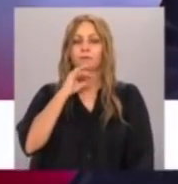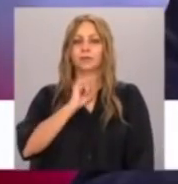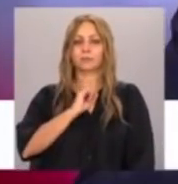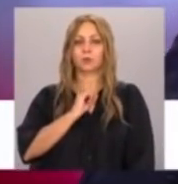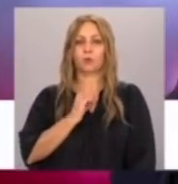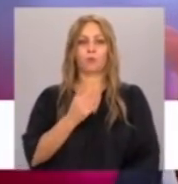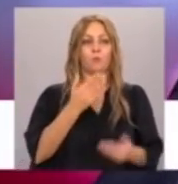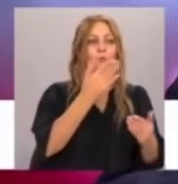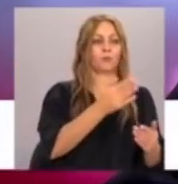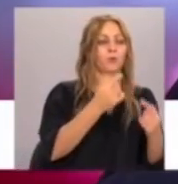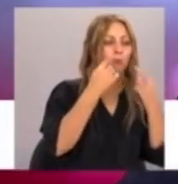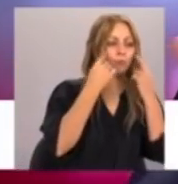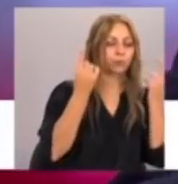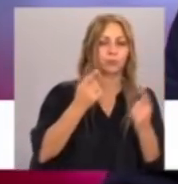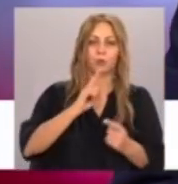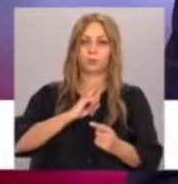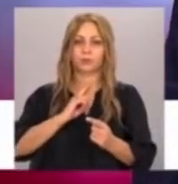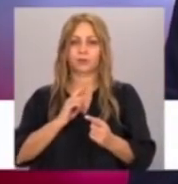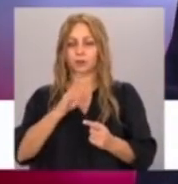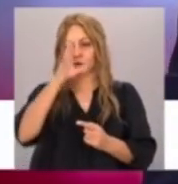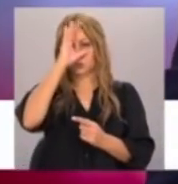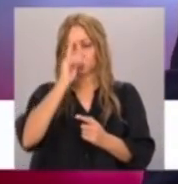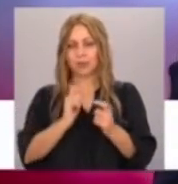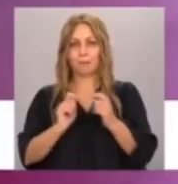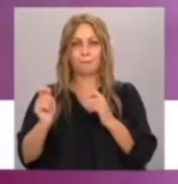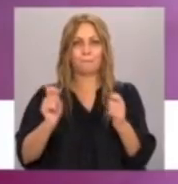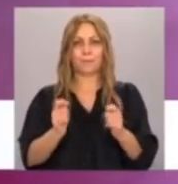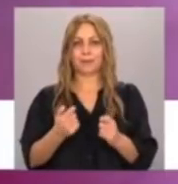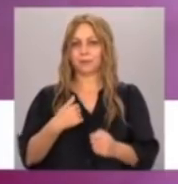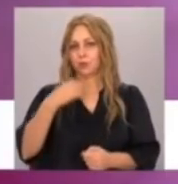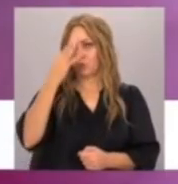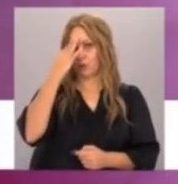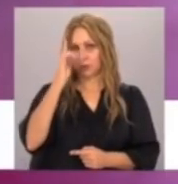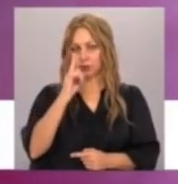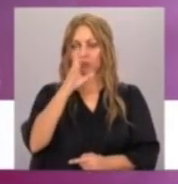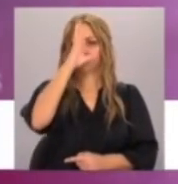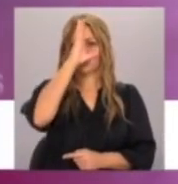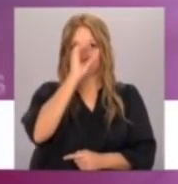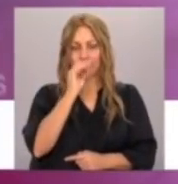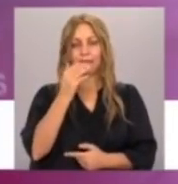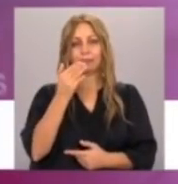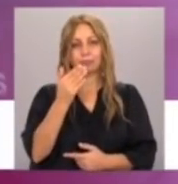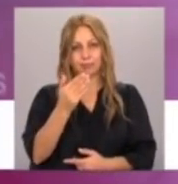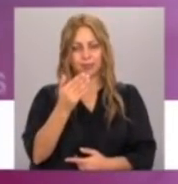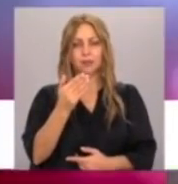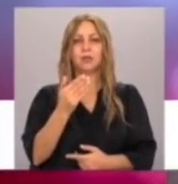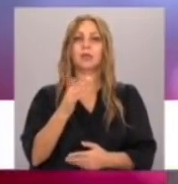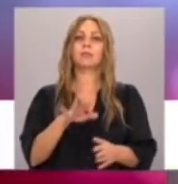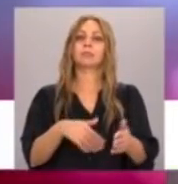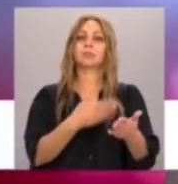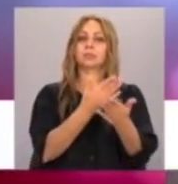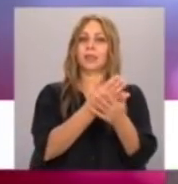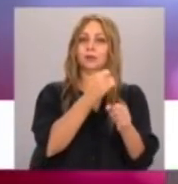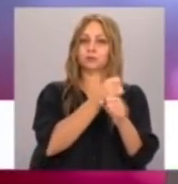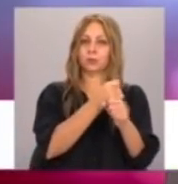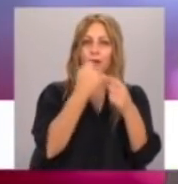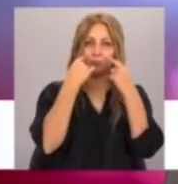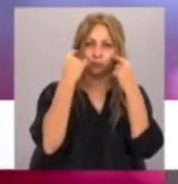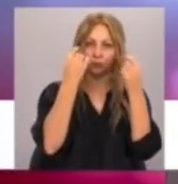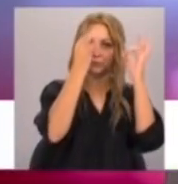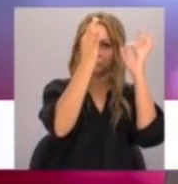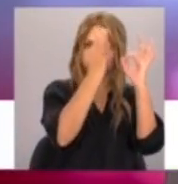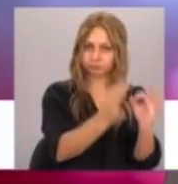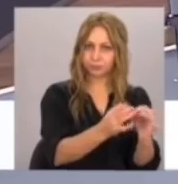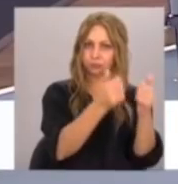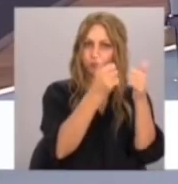filho e ponho no público ou no privado conforme quiser estado paga acho que não não é que o Estado tem a obrigação de prestar um excelente deu nossa força só para